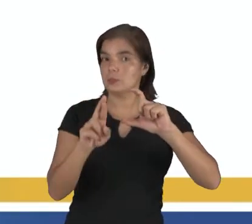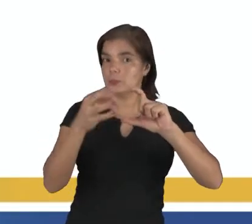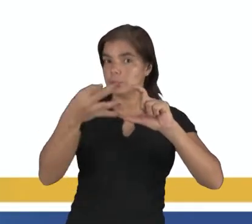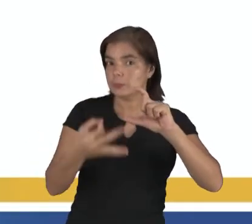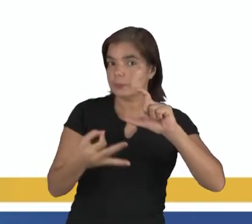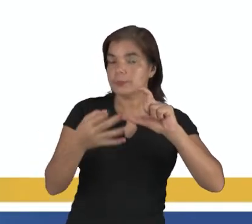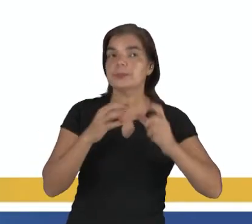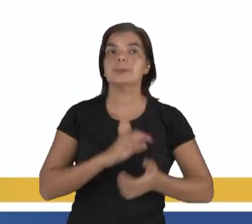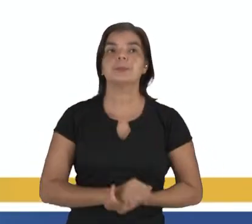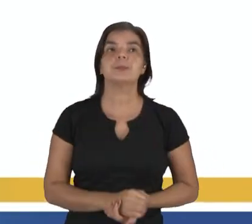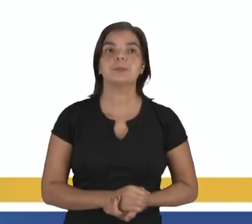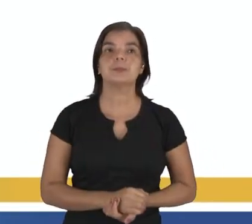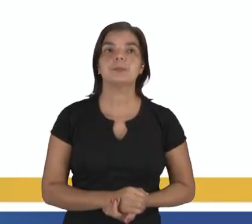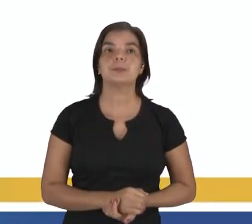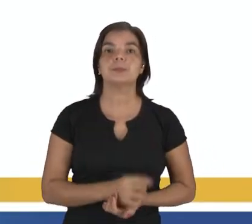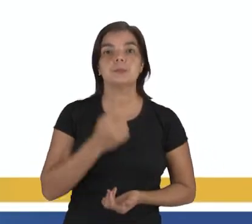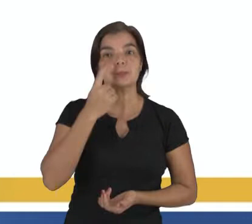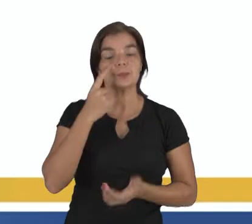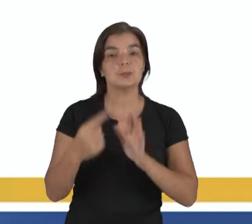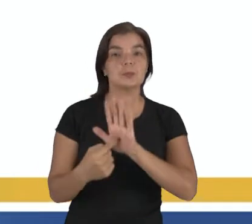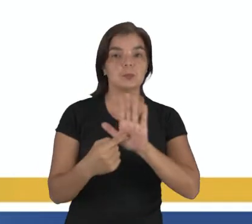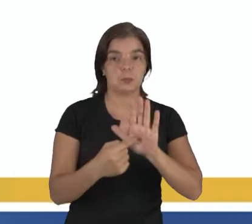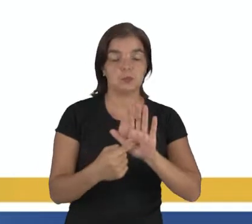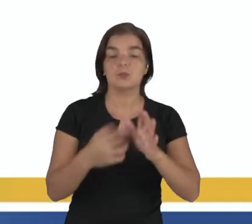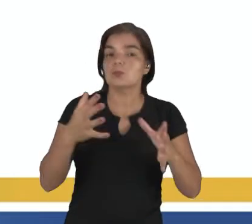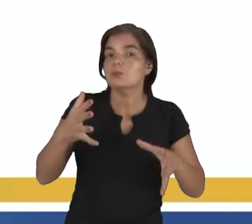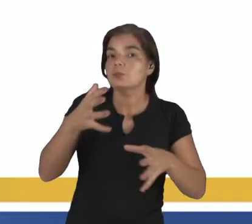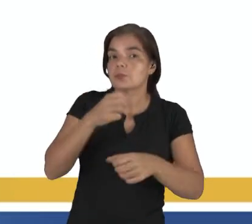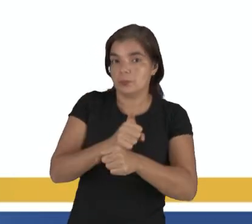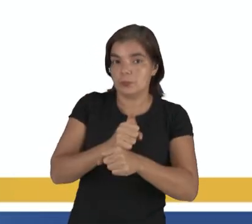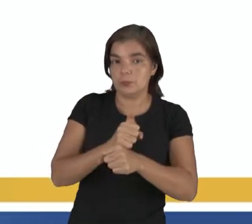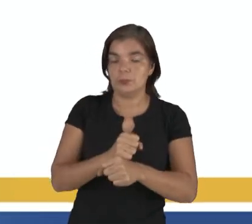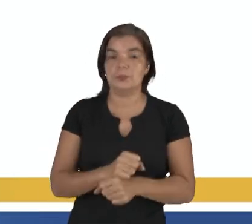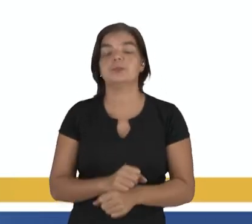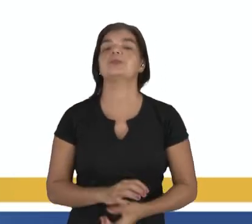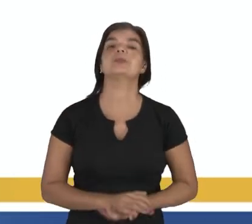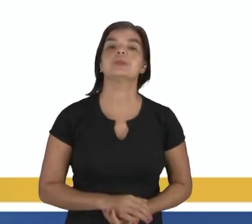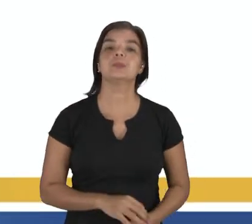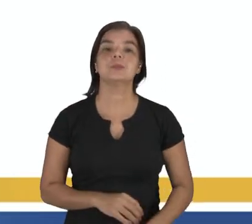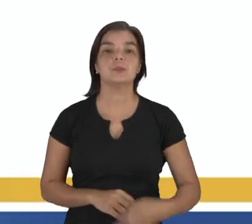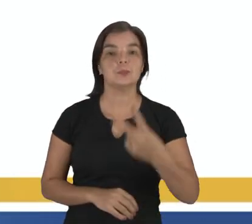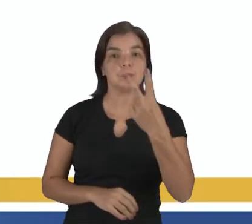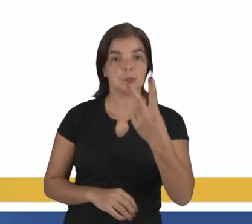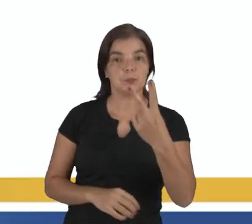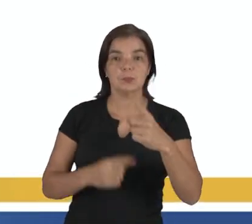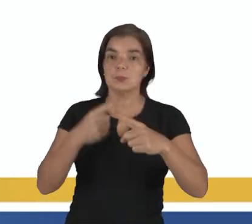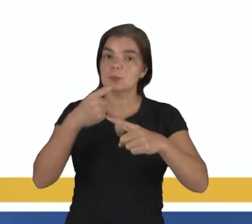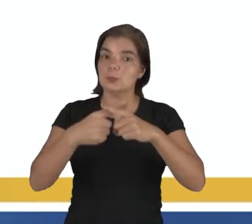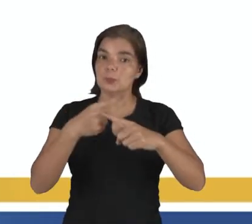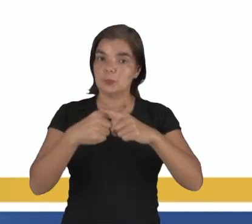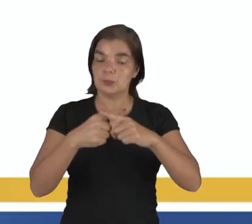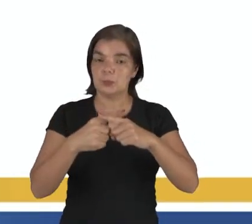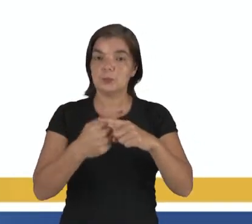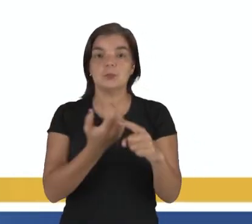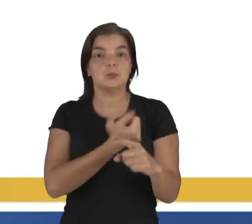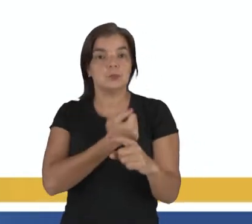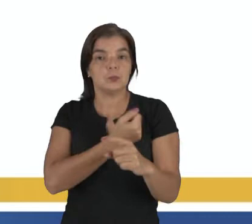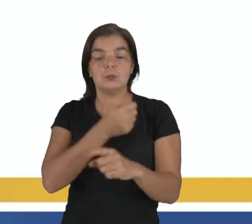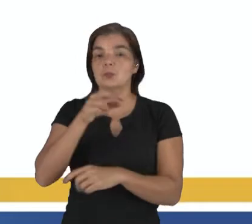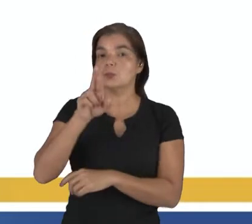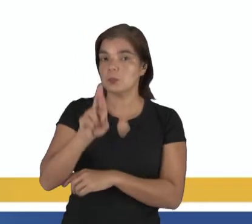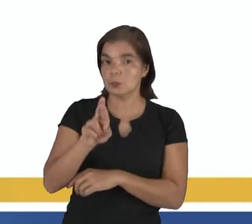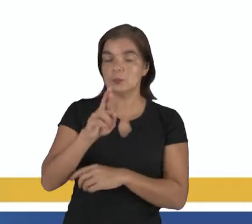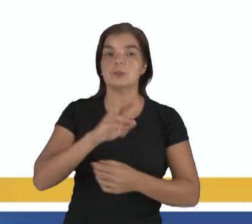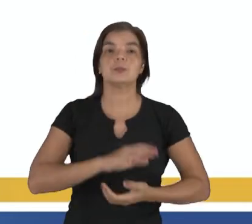tá? Quando for trabalhar ele com cálculo, seria 2 vezes o valor do R, que é o valor